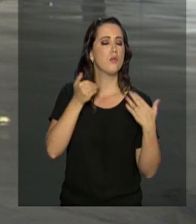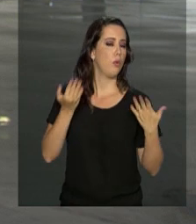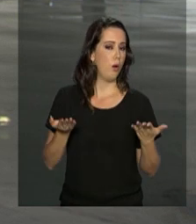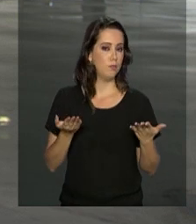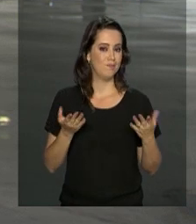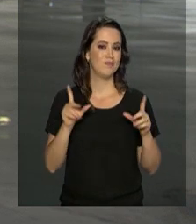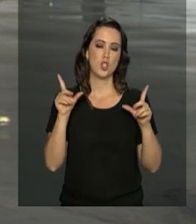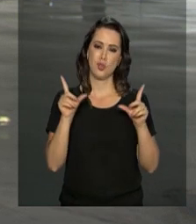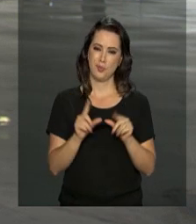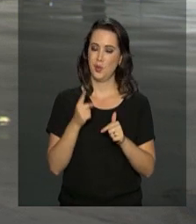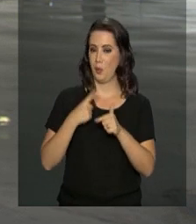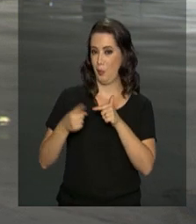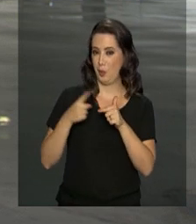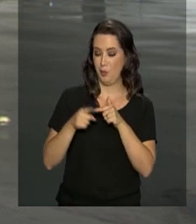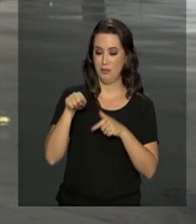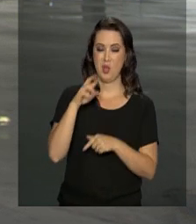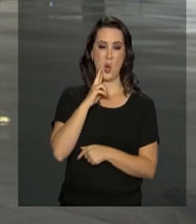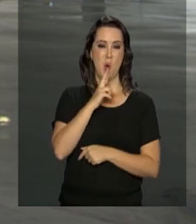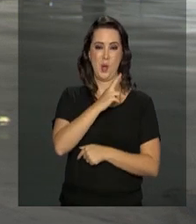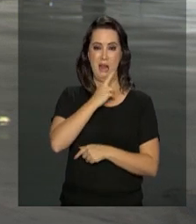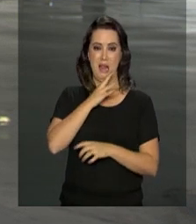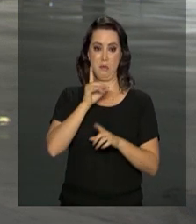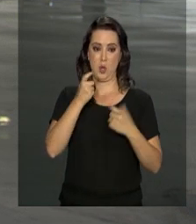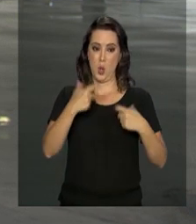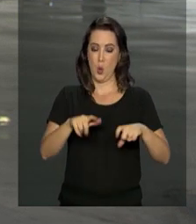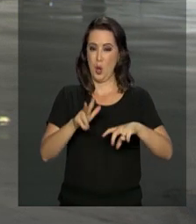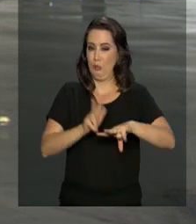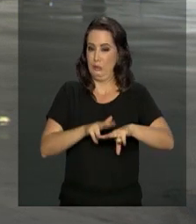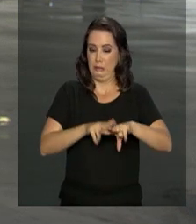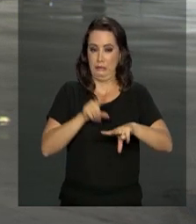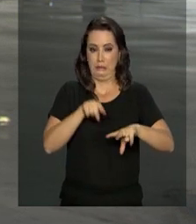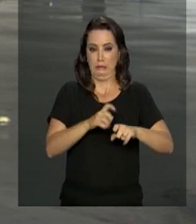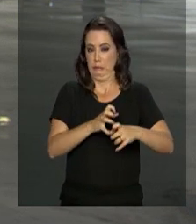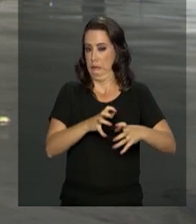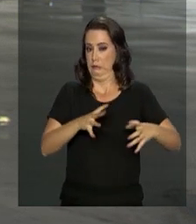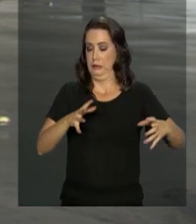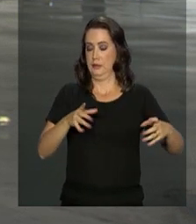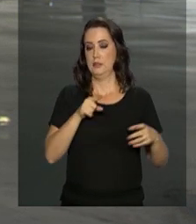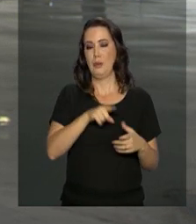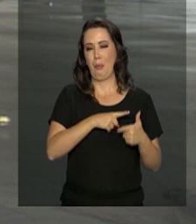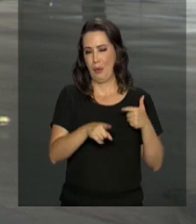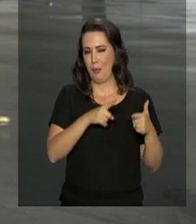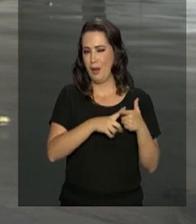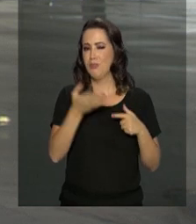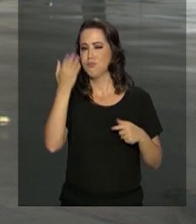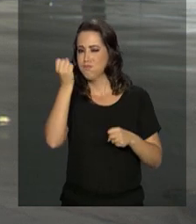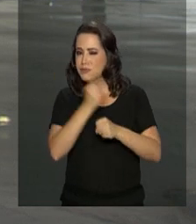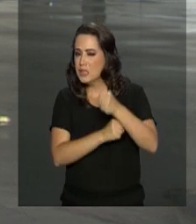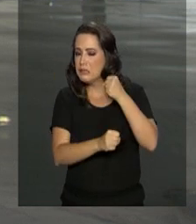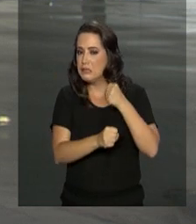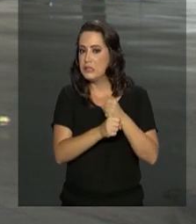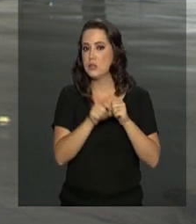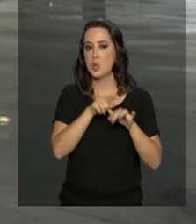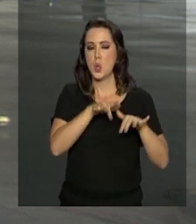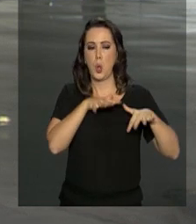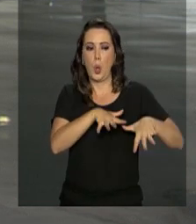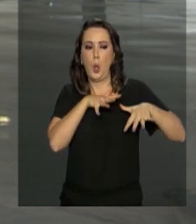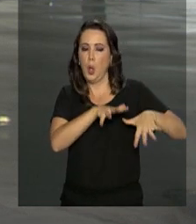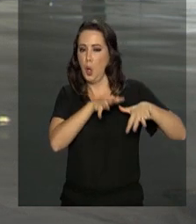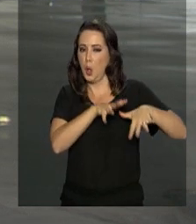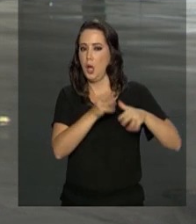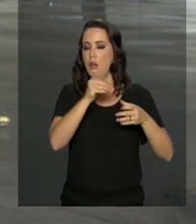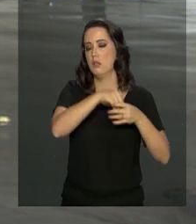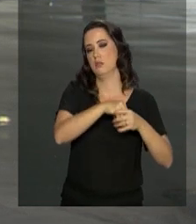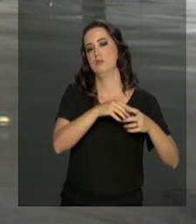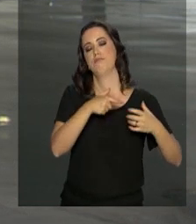penitenciária no estado de roraima o sistema prisional no estado passou por uma crise no ano passado quando uma rebelião em uma